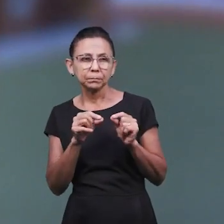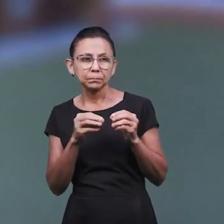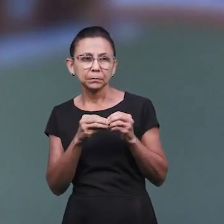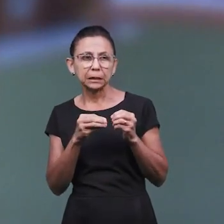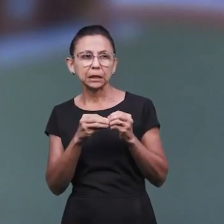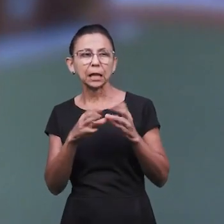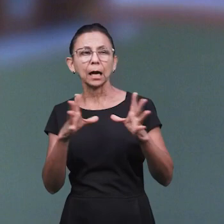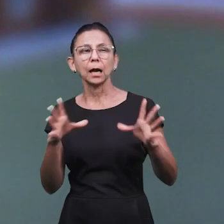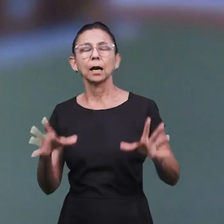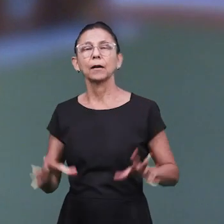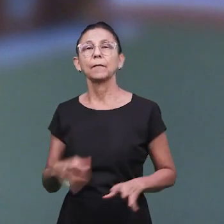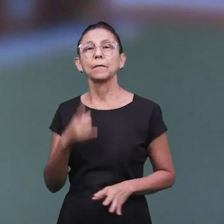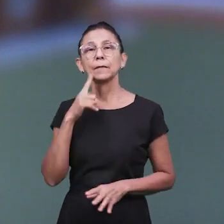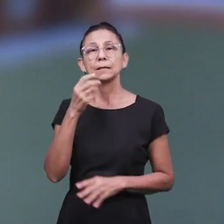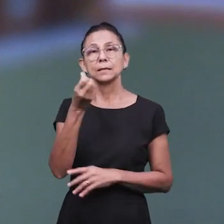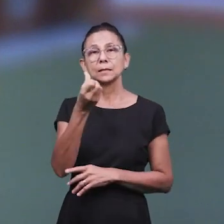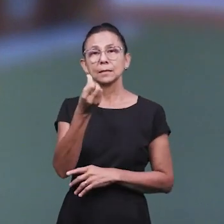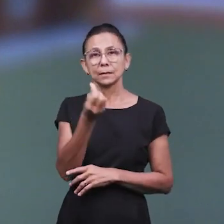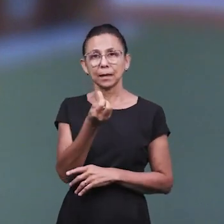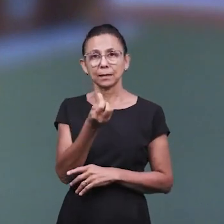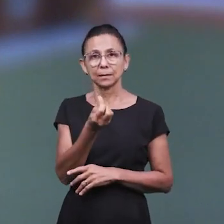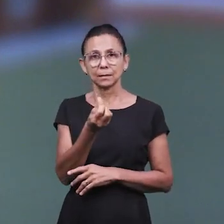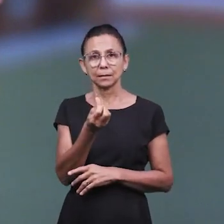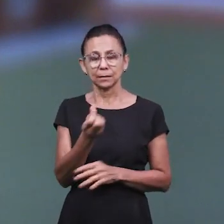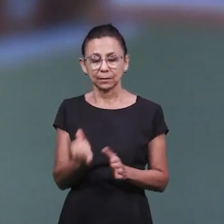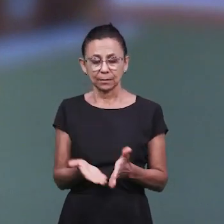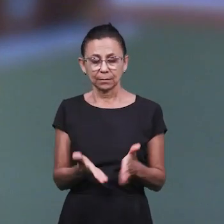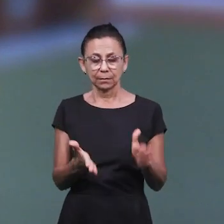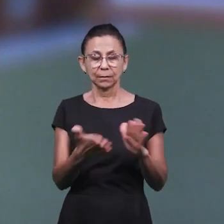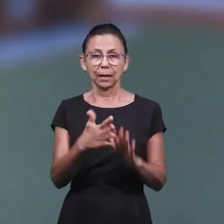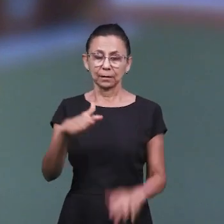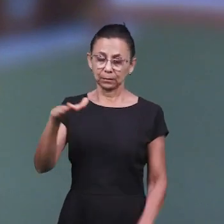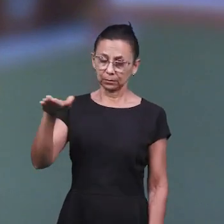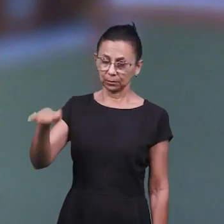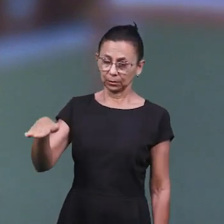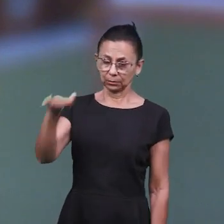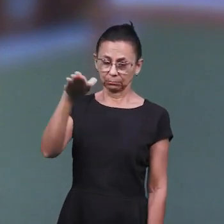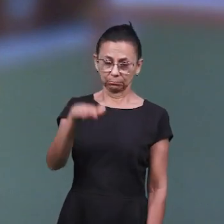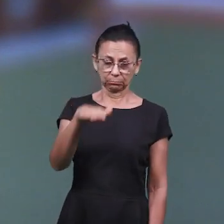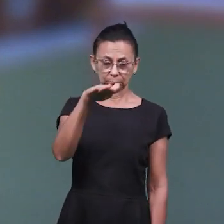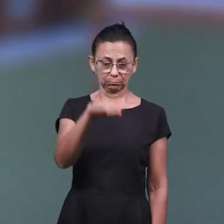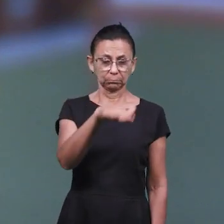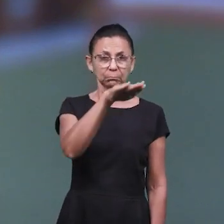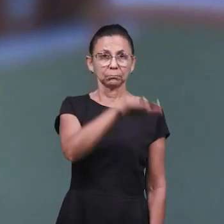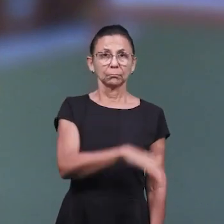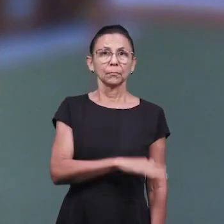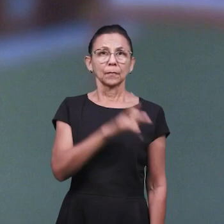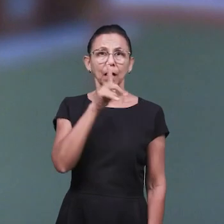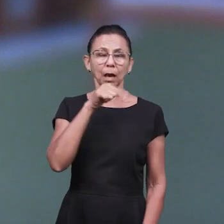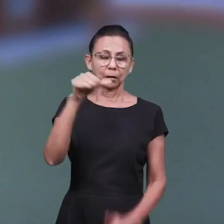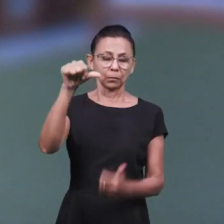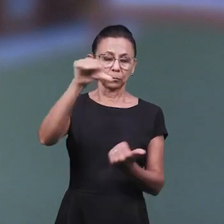haviam ali 6 talhas de pedra, que eram potes grandes para colocar